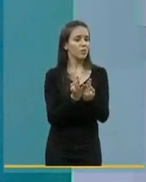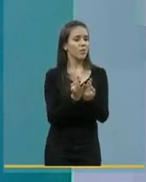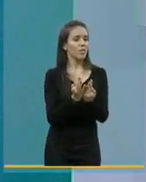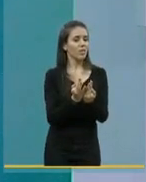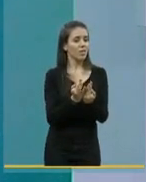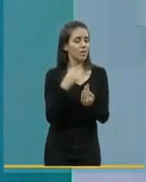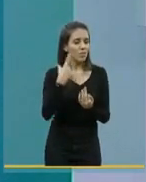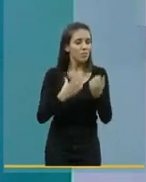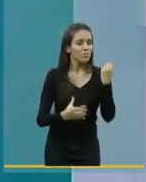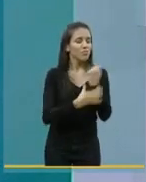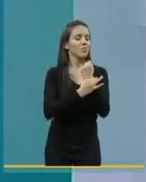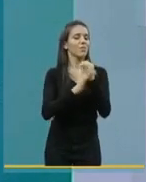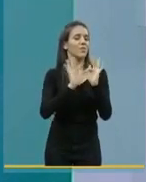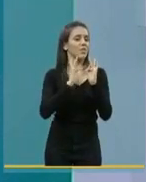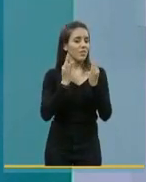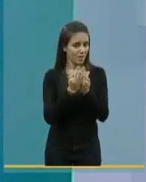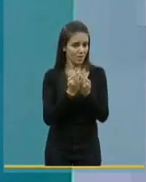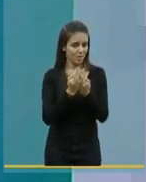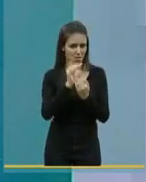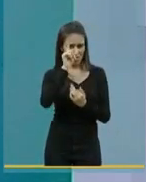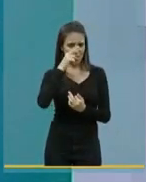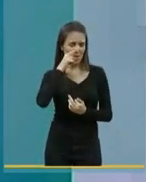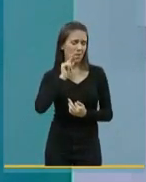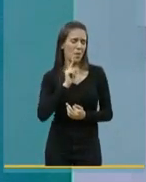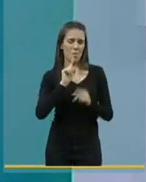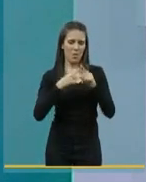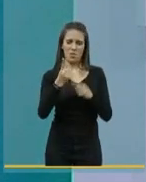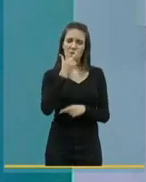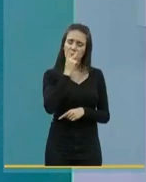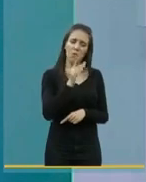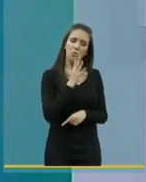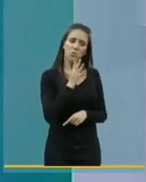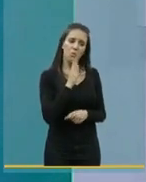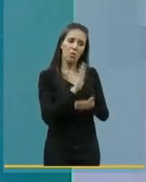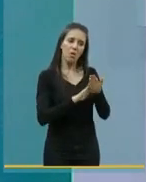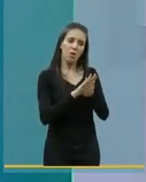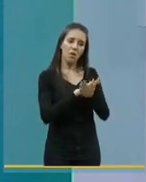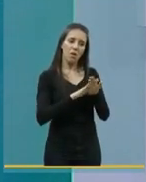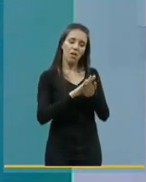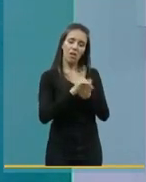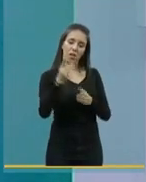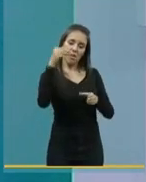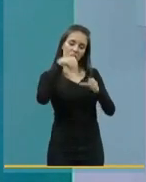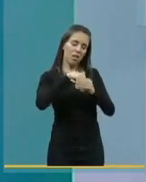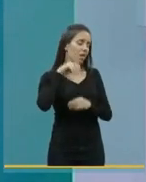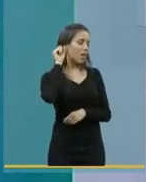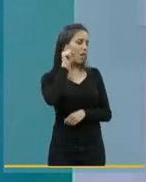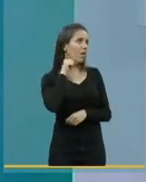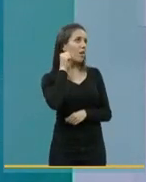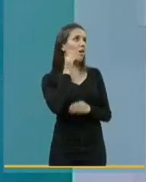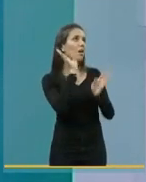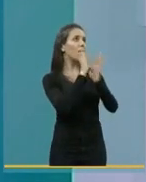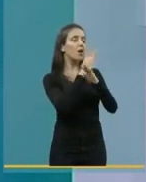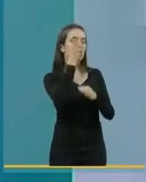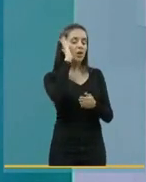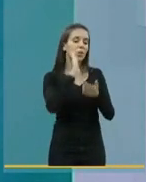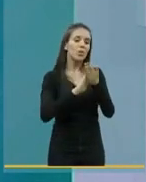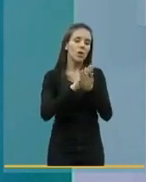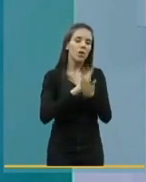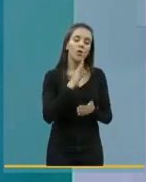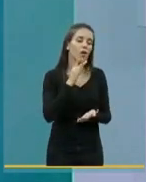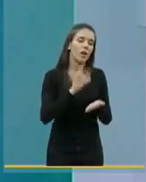fortalecendo a família alvaro dias e você parece desconhecer se fica no senado no seu gabinete e desconhece a